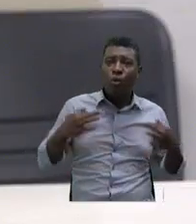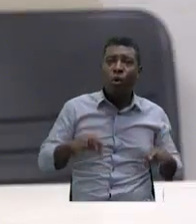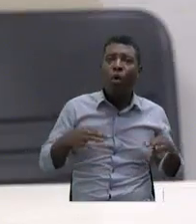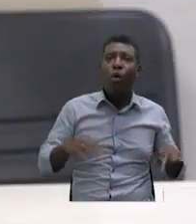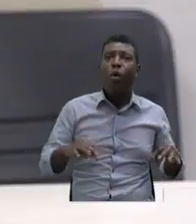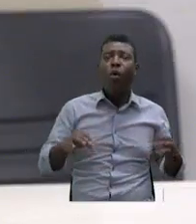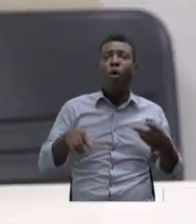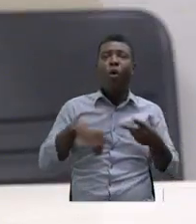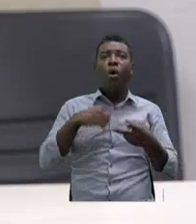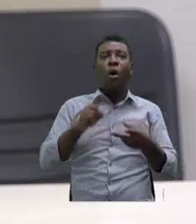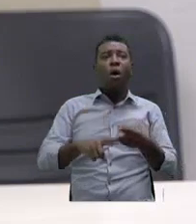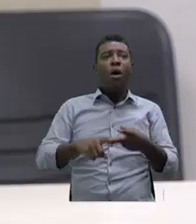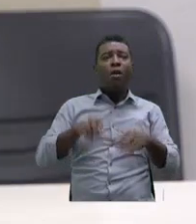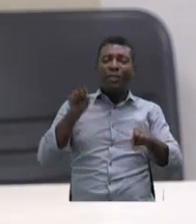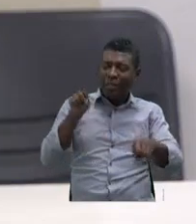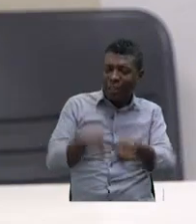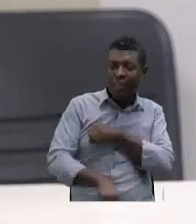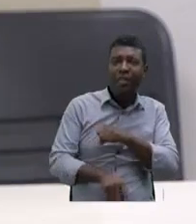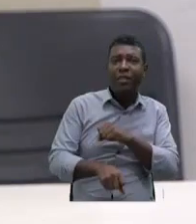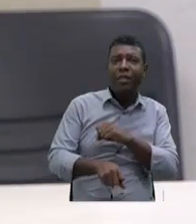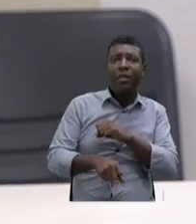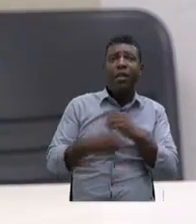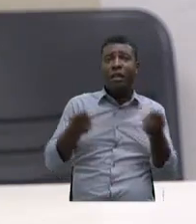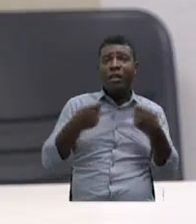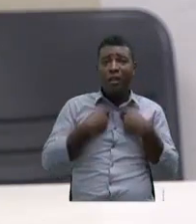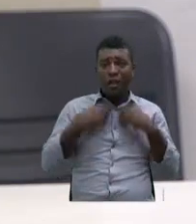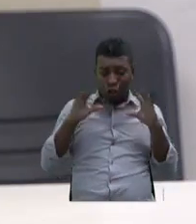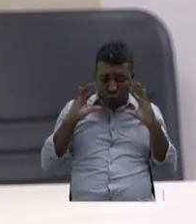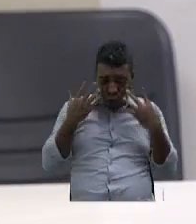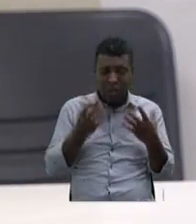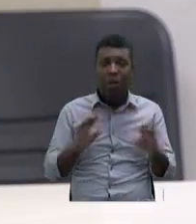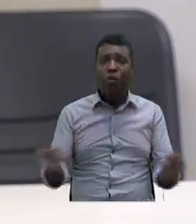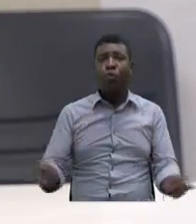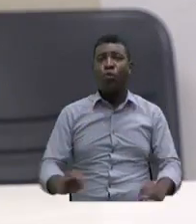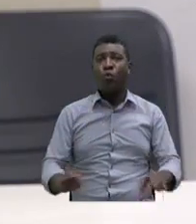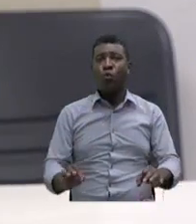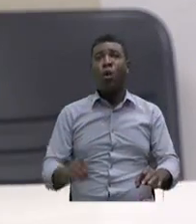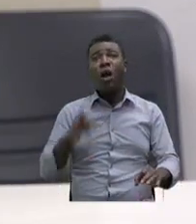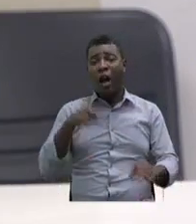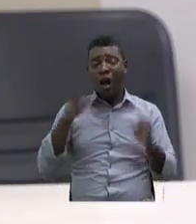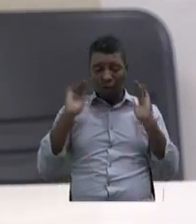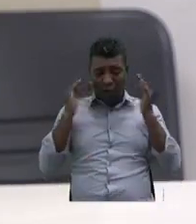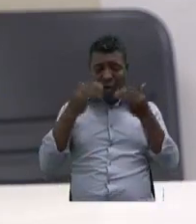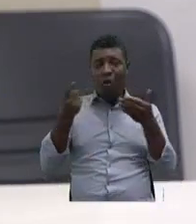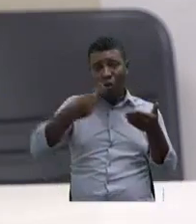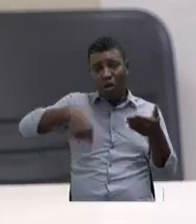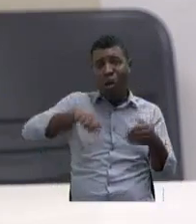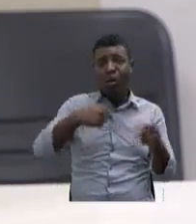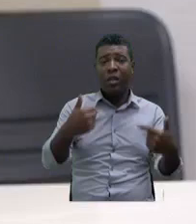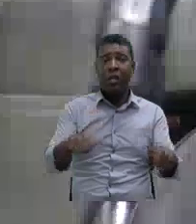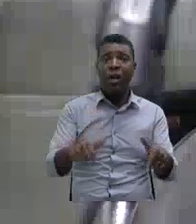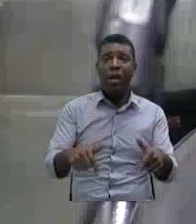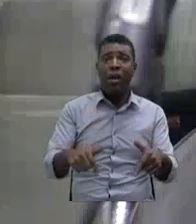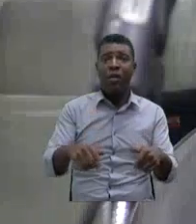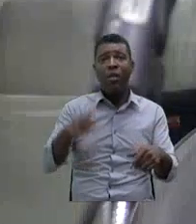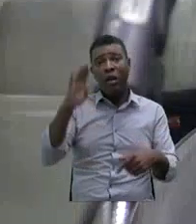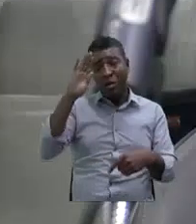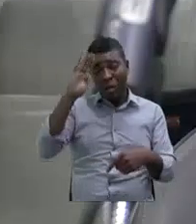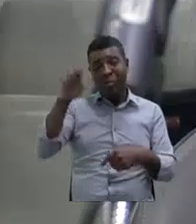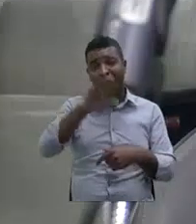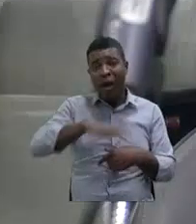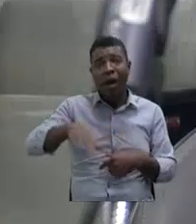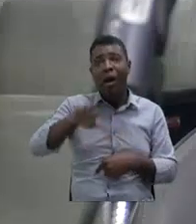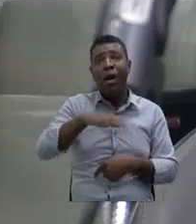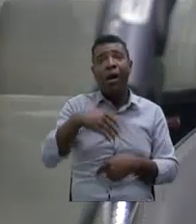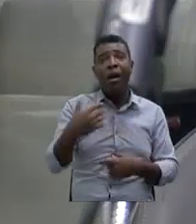que eu acho que é o foco que a gente está trabalhando, sabe? Que esse legado, sobretudo na zona minerária do patrimônio histórico,